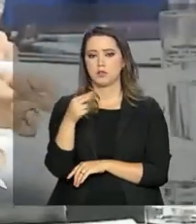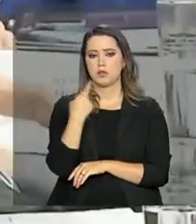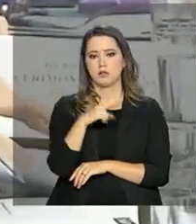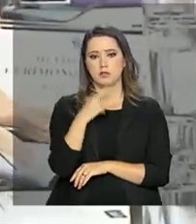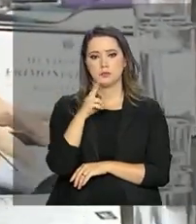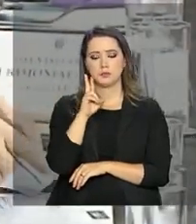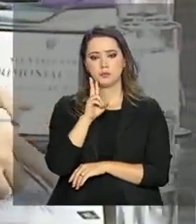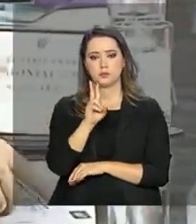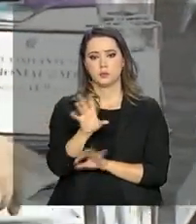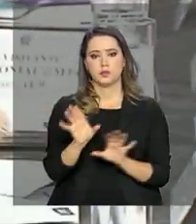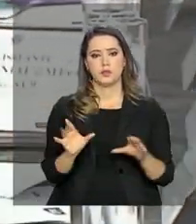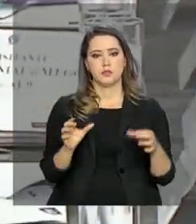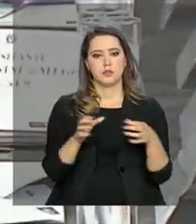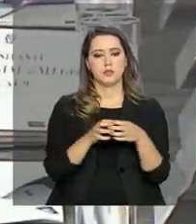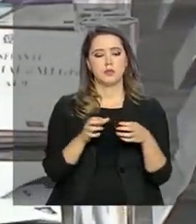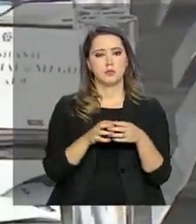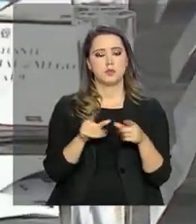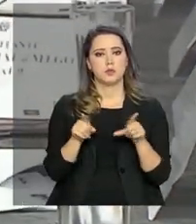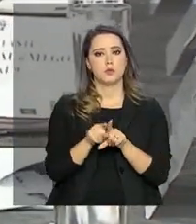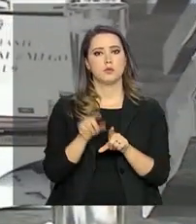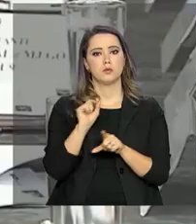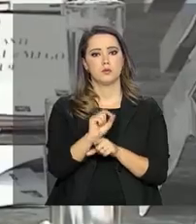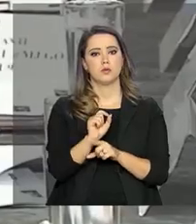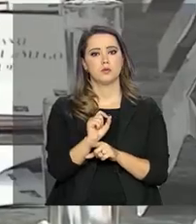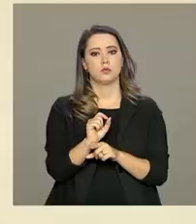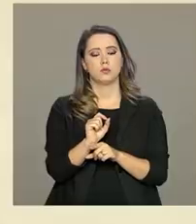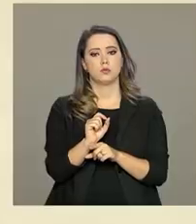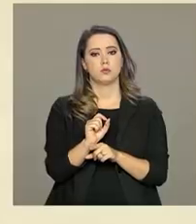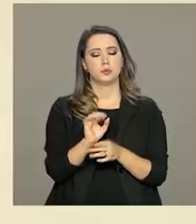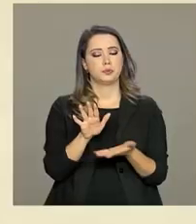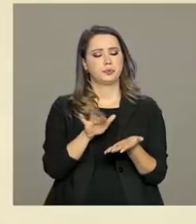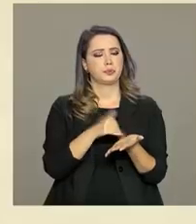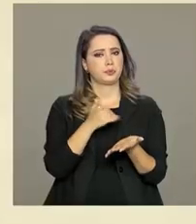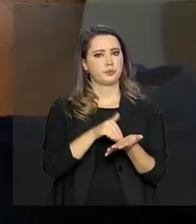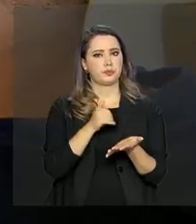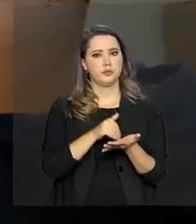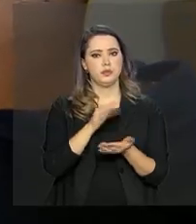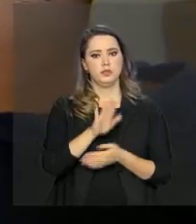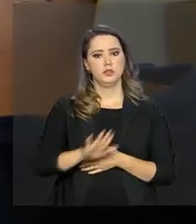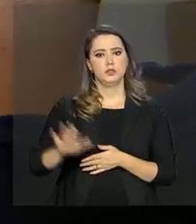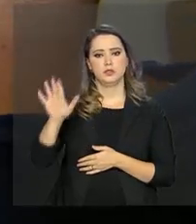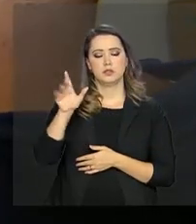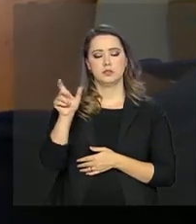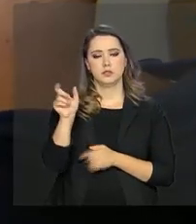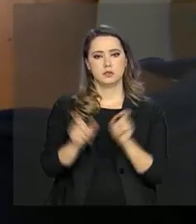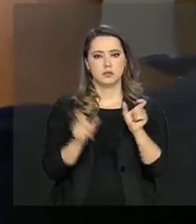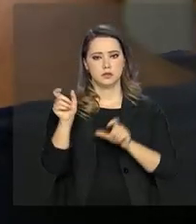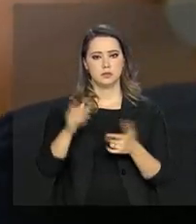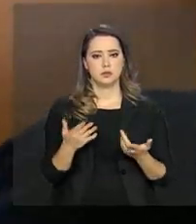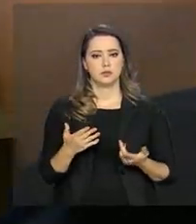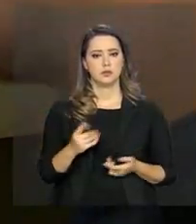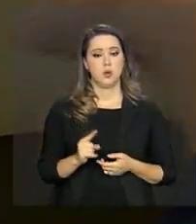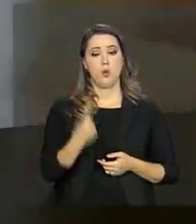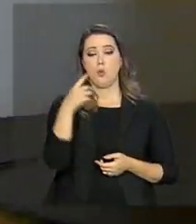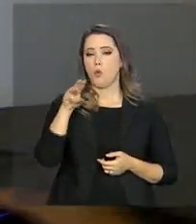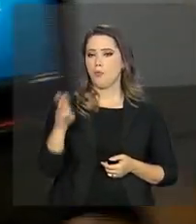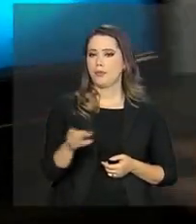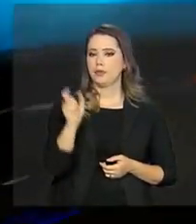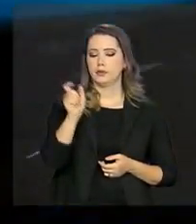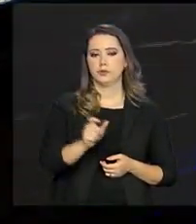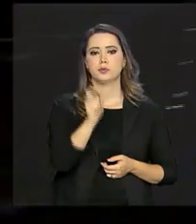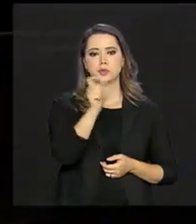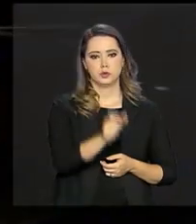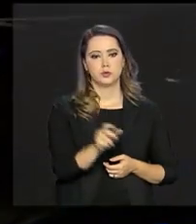acompanhadas pela secretaria nacional do consumidor do ministério da justiça o flávio está entre os mais de 1 milhão de usuários